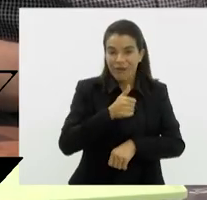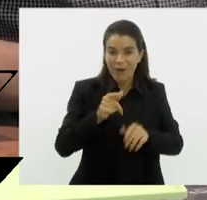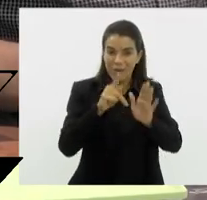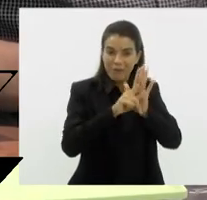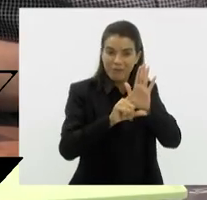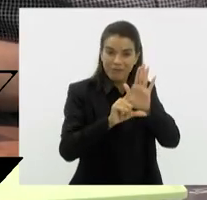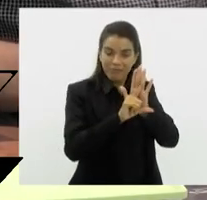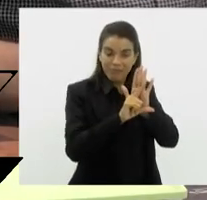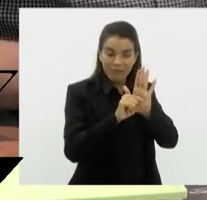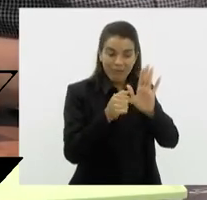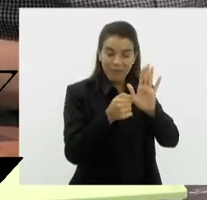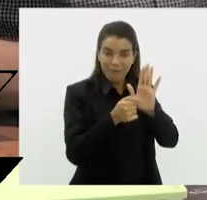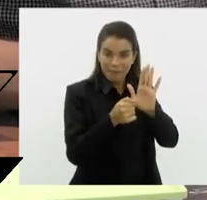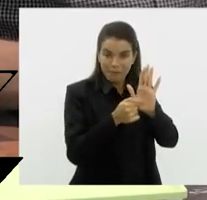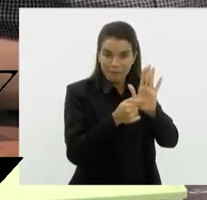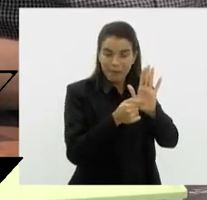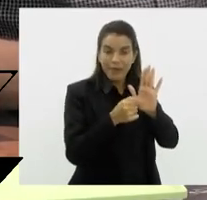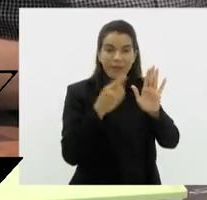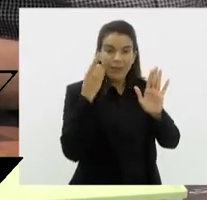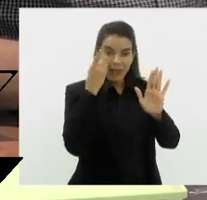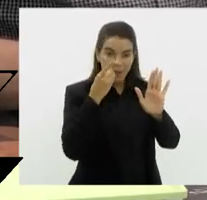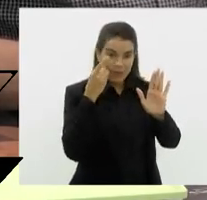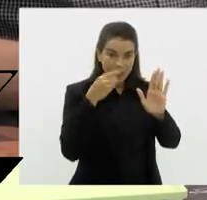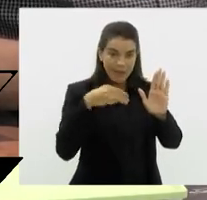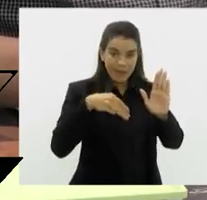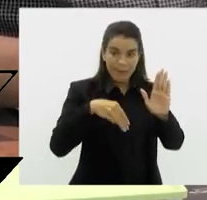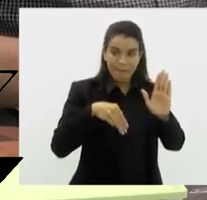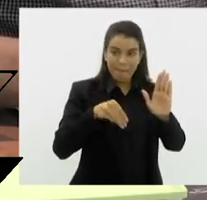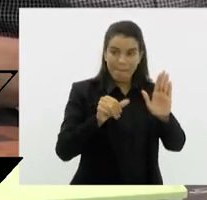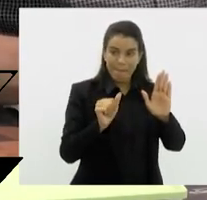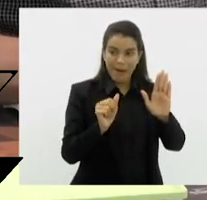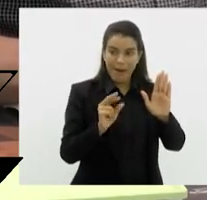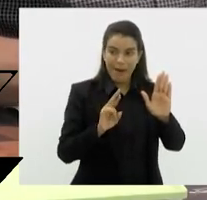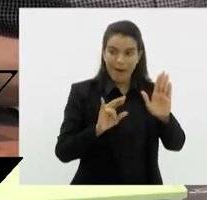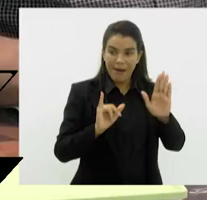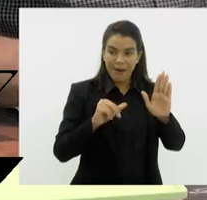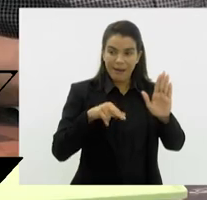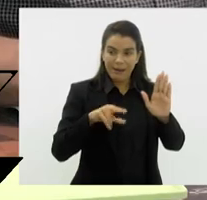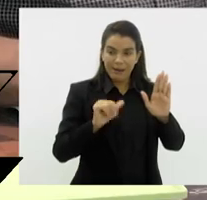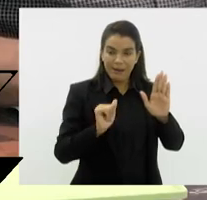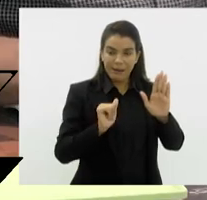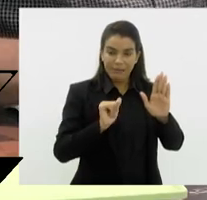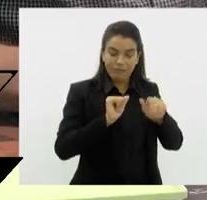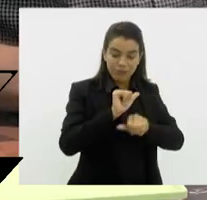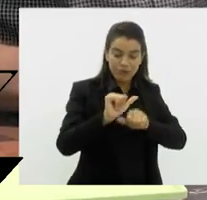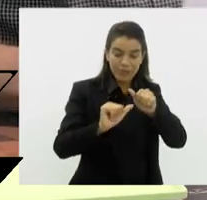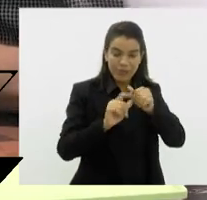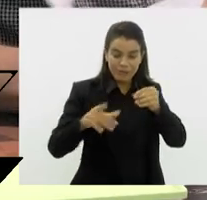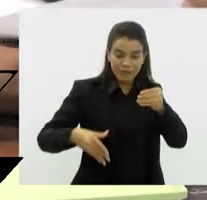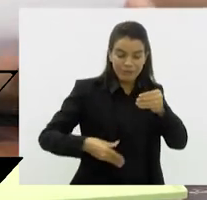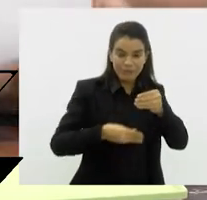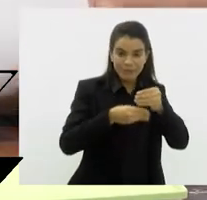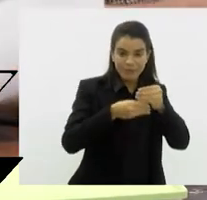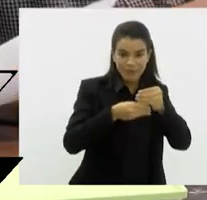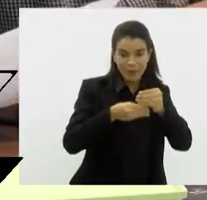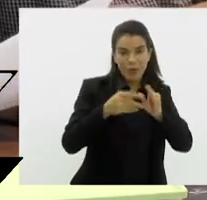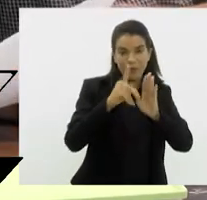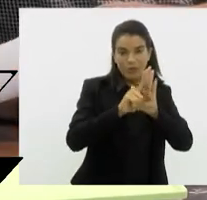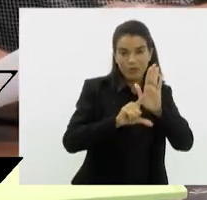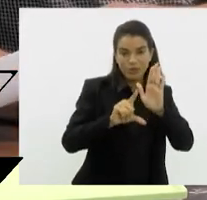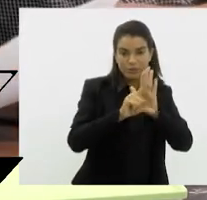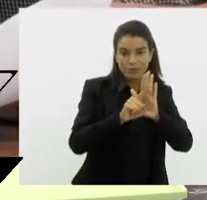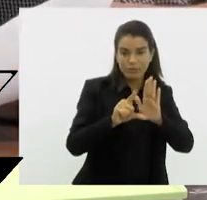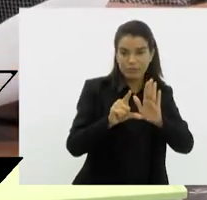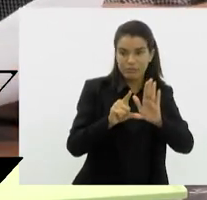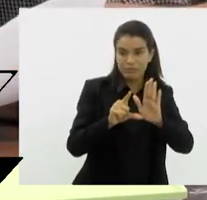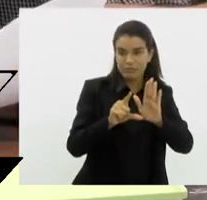o PL da deputada Marina em modificando e acrescentando ao PL anterior,